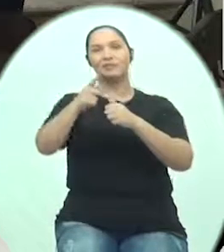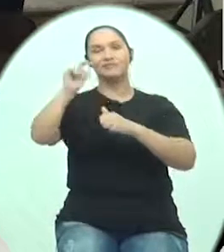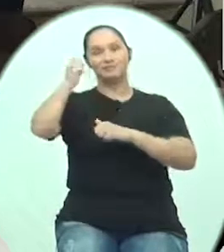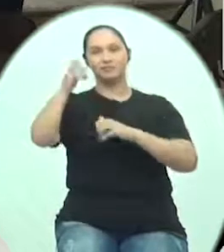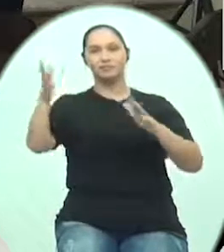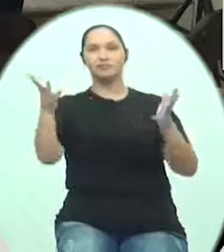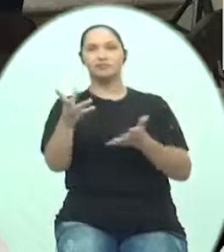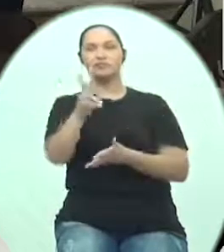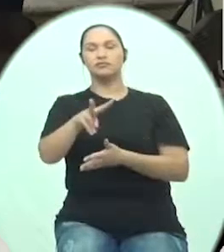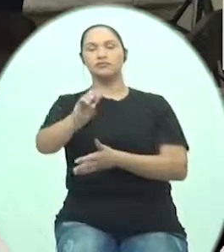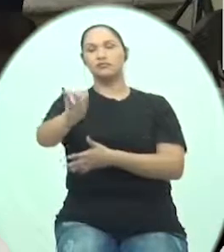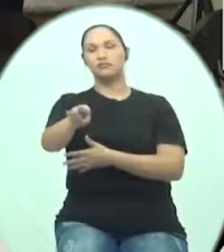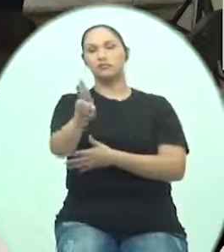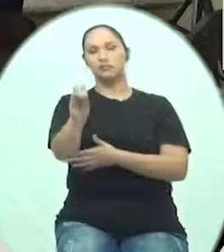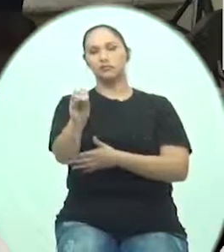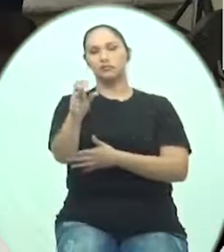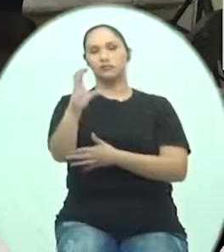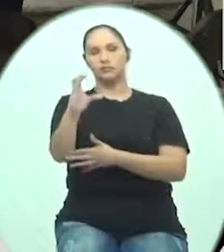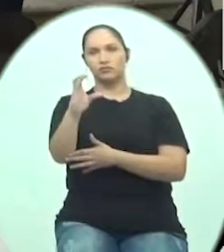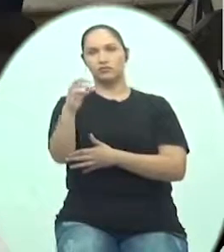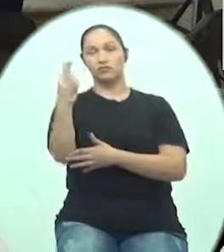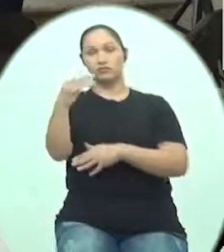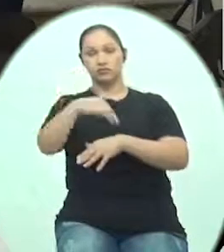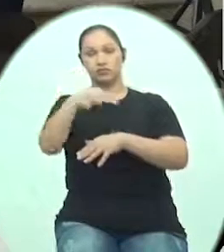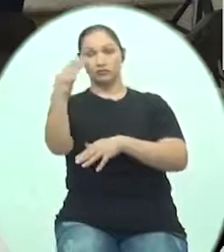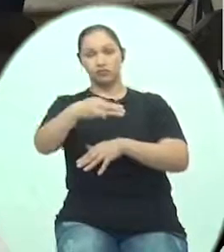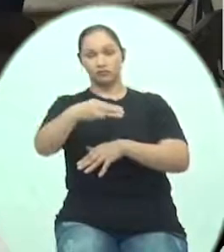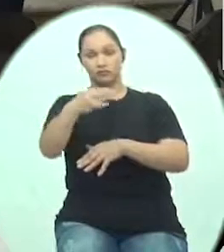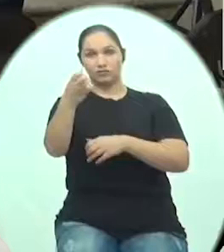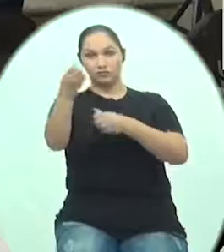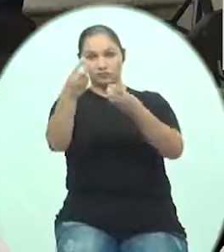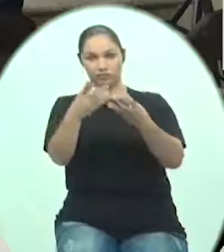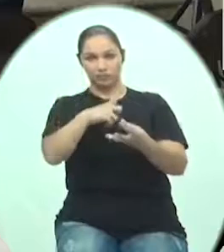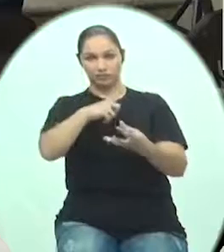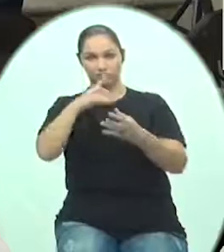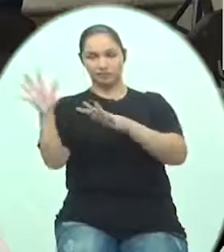o vereador Júlio Colombo vossa excelência dispõe 3 minutos e meio